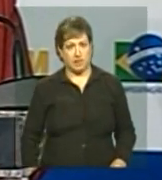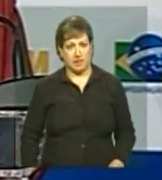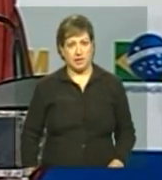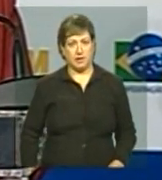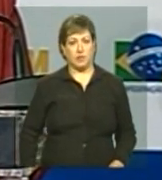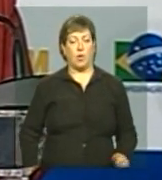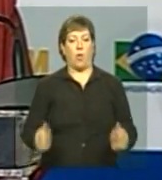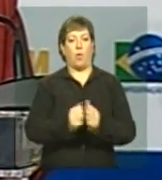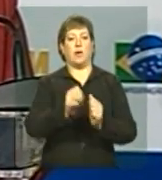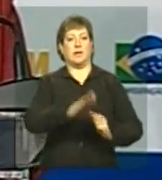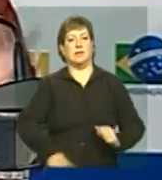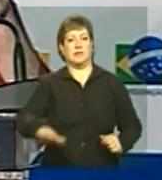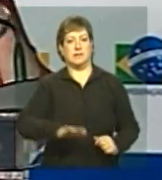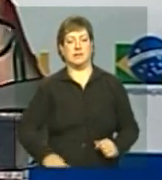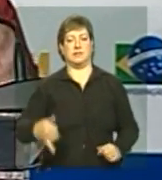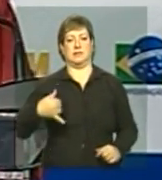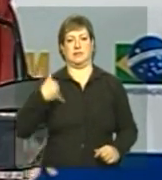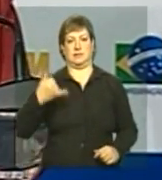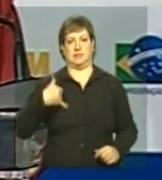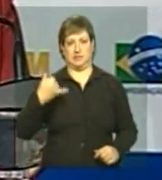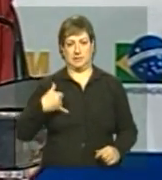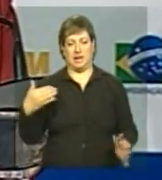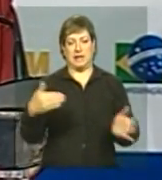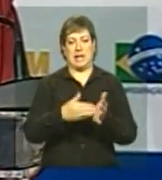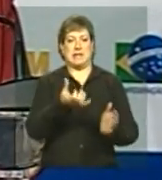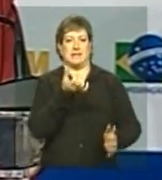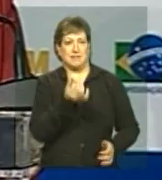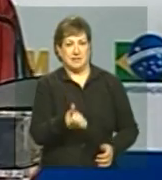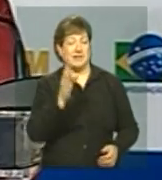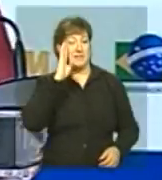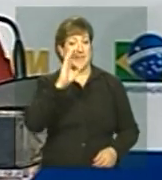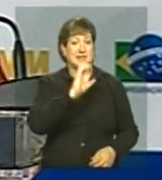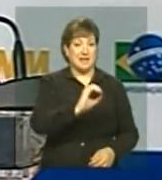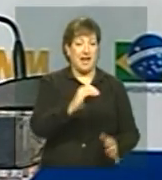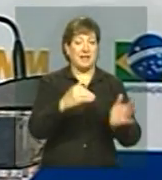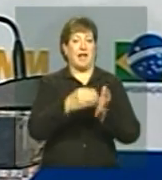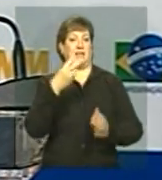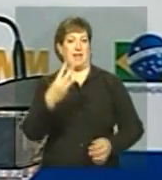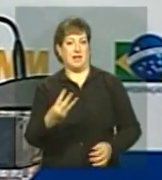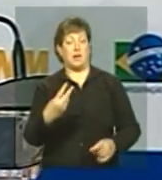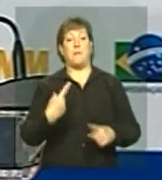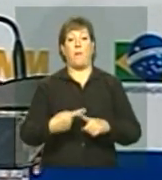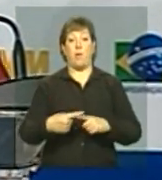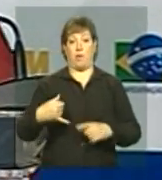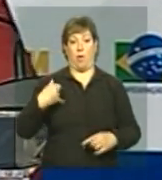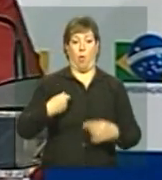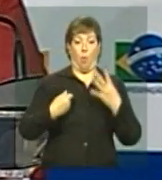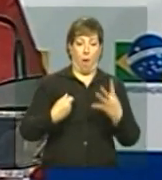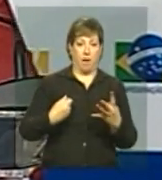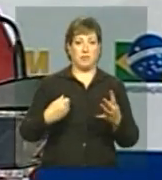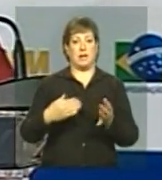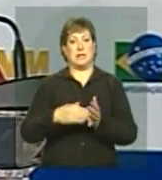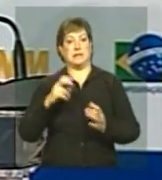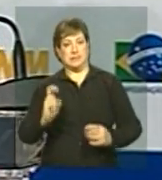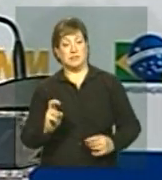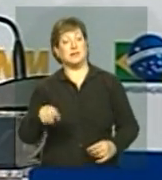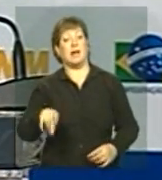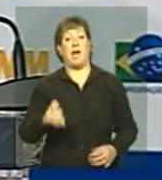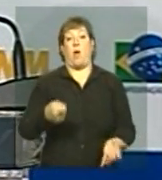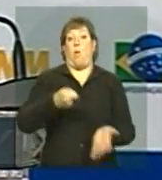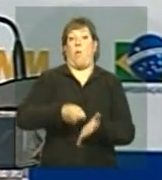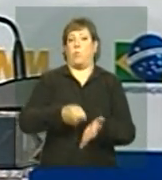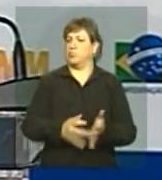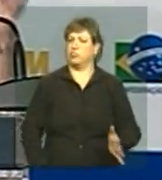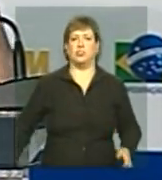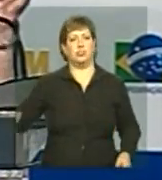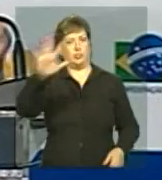de 0 a 6 anos desse país, principalmente as de 0 a 3. Porque as de 4 a 5 é obrigação a